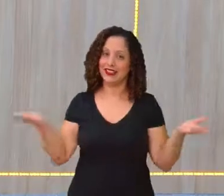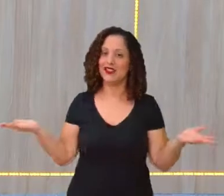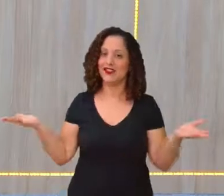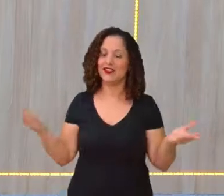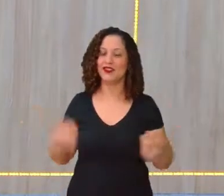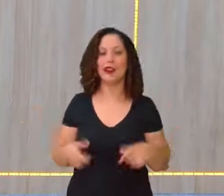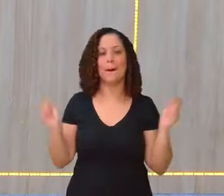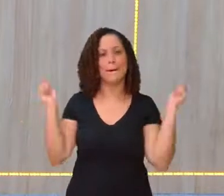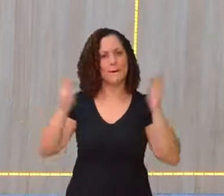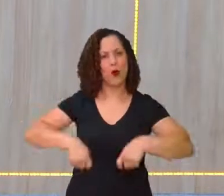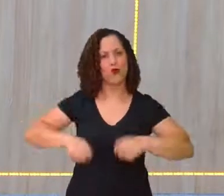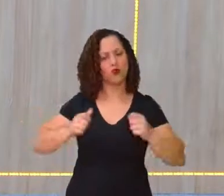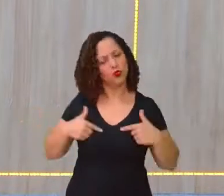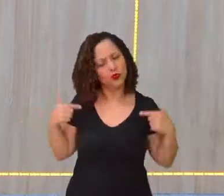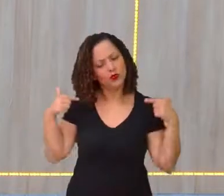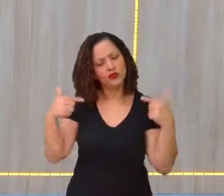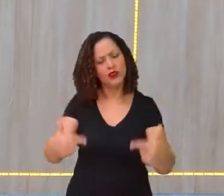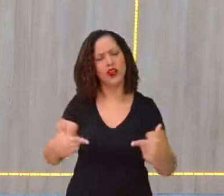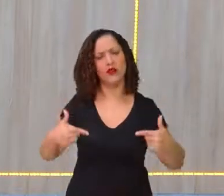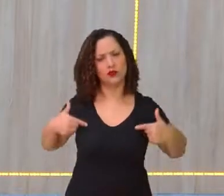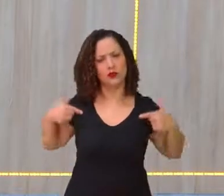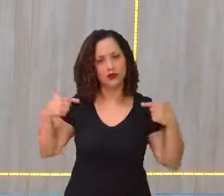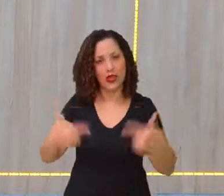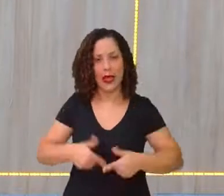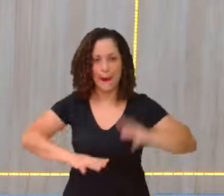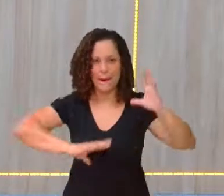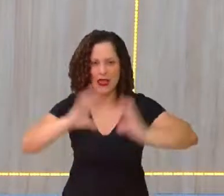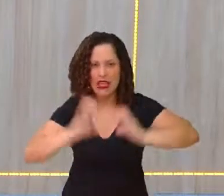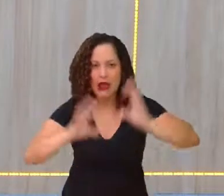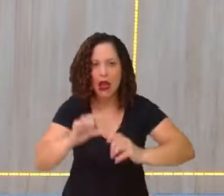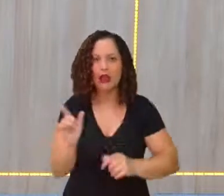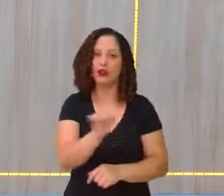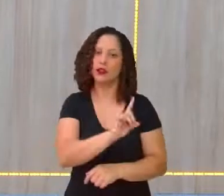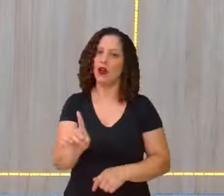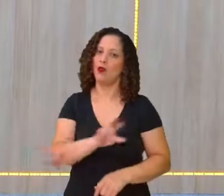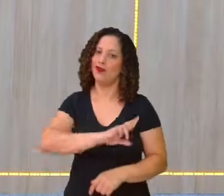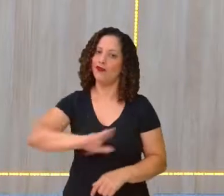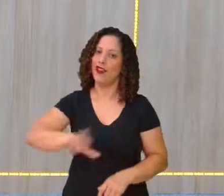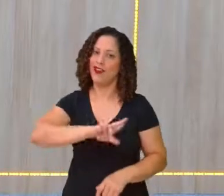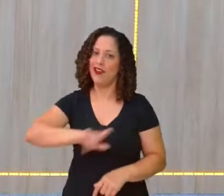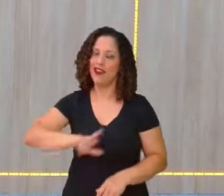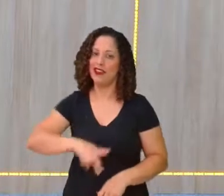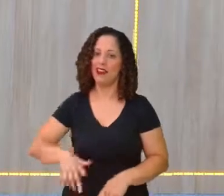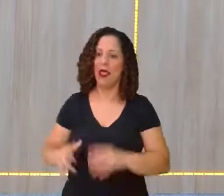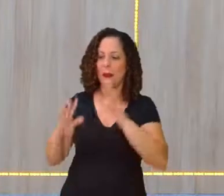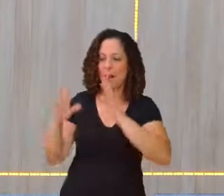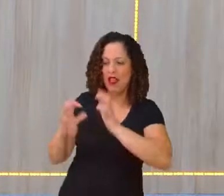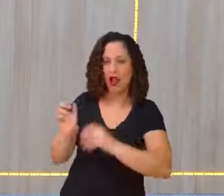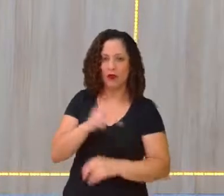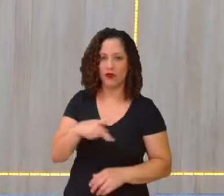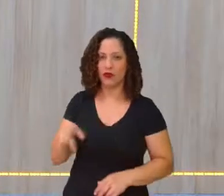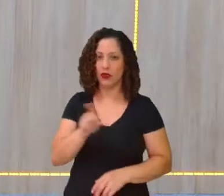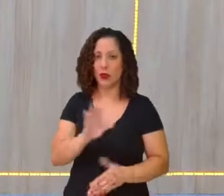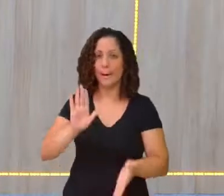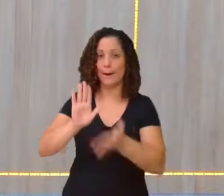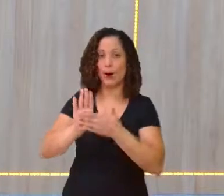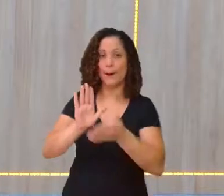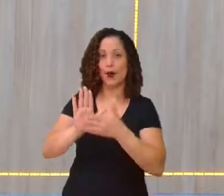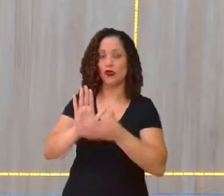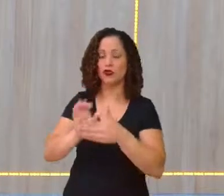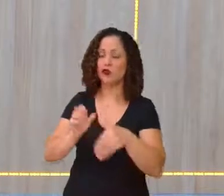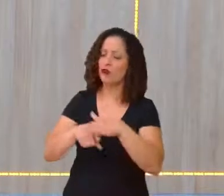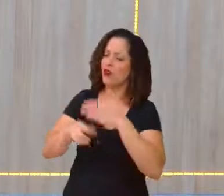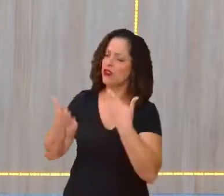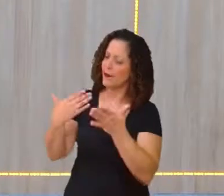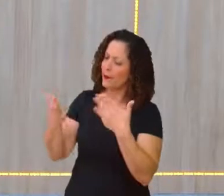gente poder reivindicar, né? Reivindicar não é brigar, não é discutir com o professor, é levar propostas, dizer assim, professor,